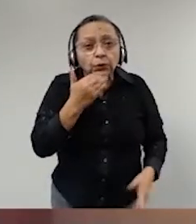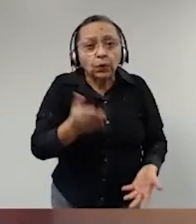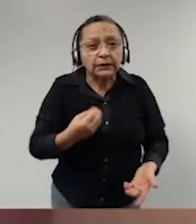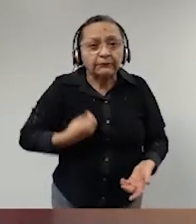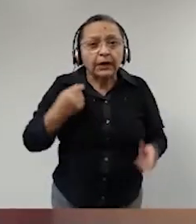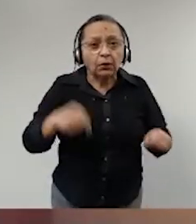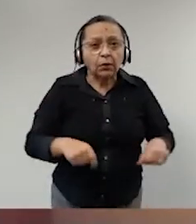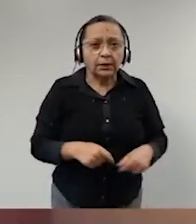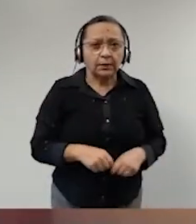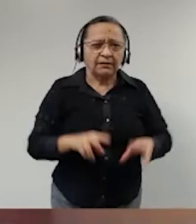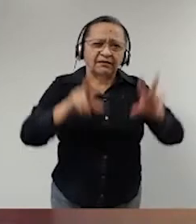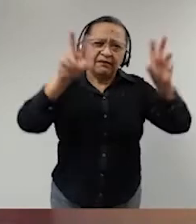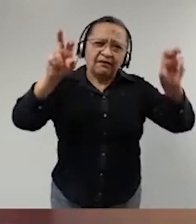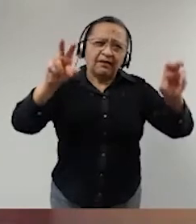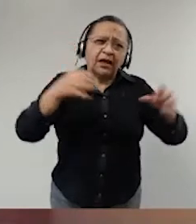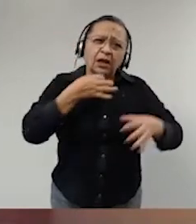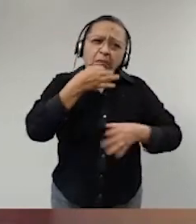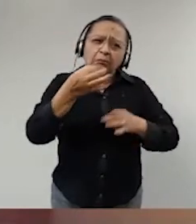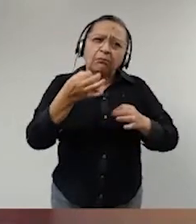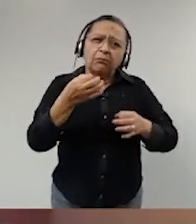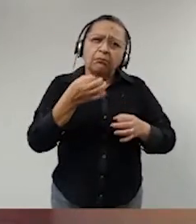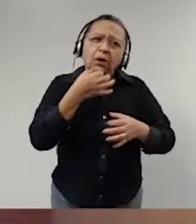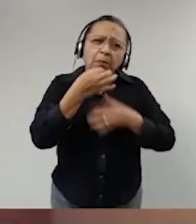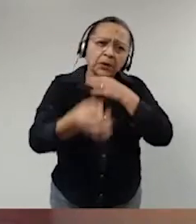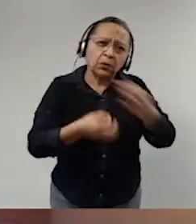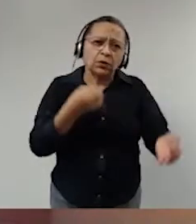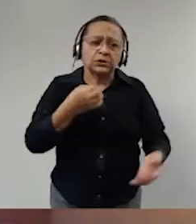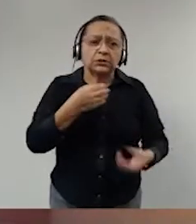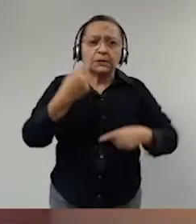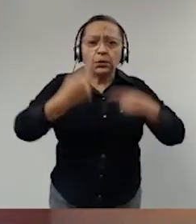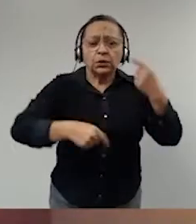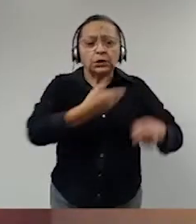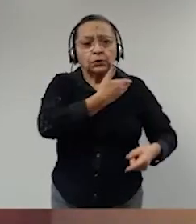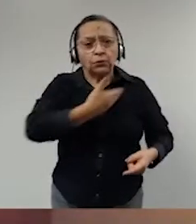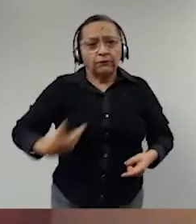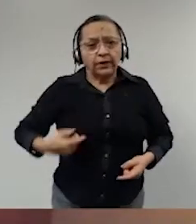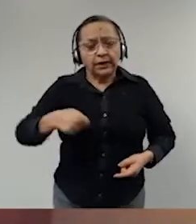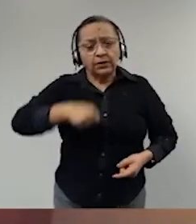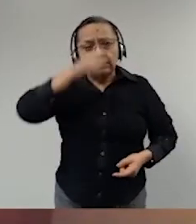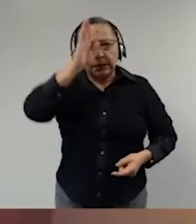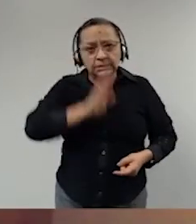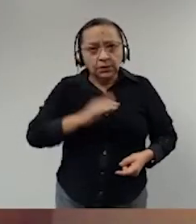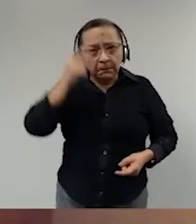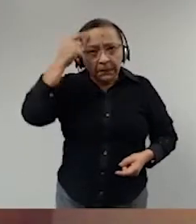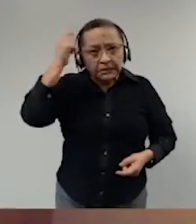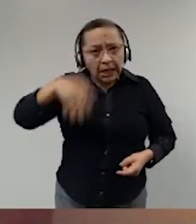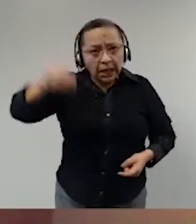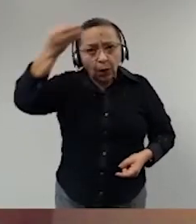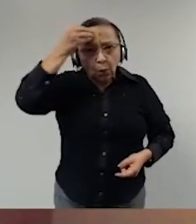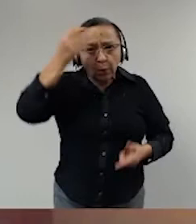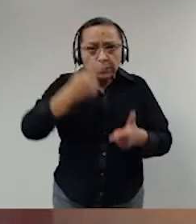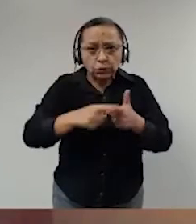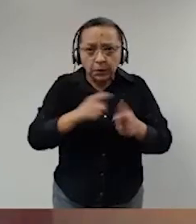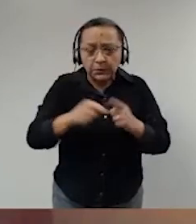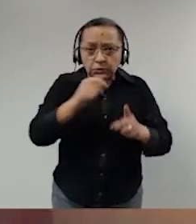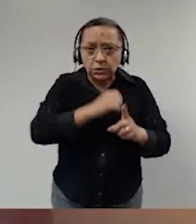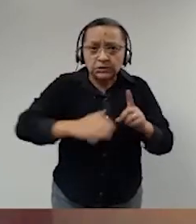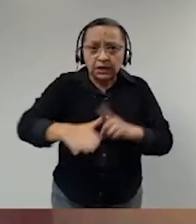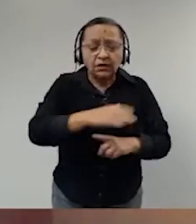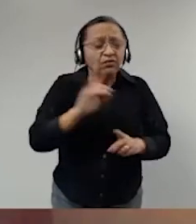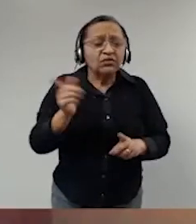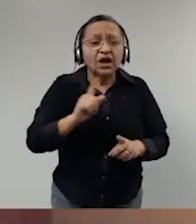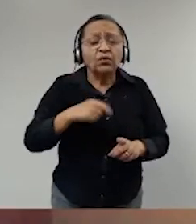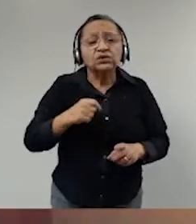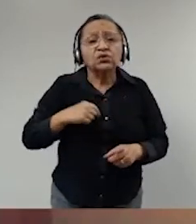as posições políticas do governo de plantão no Brasil não são a causa dos problemas nacionais. É um sintoma